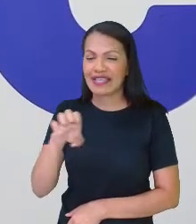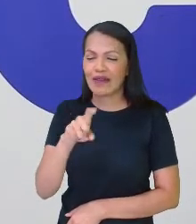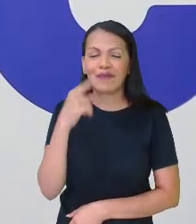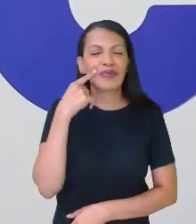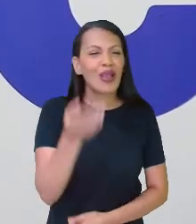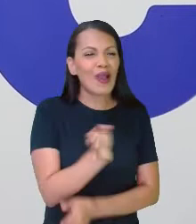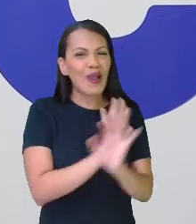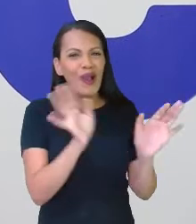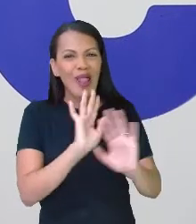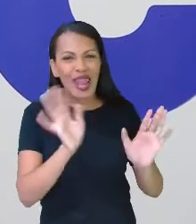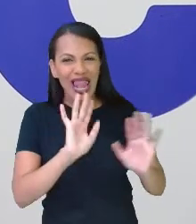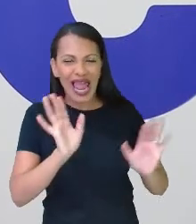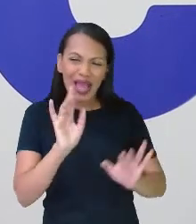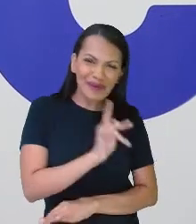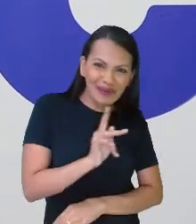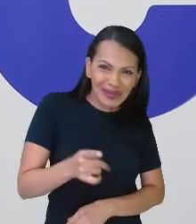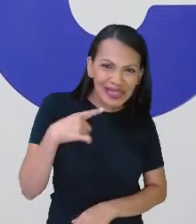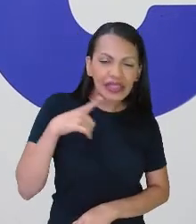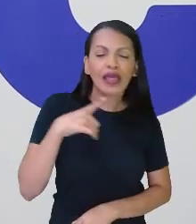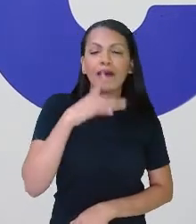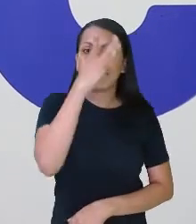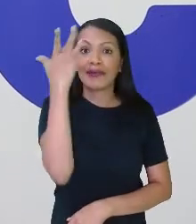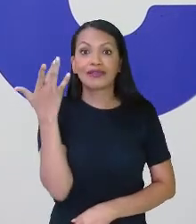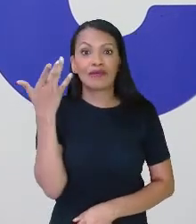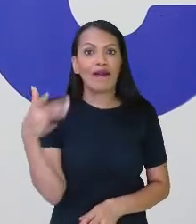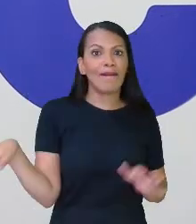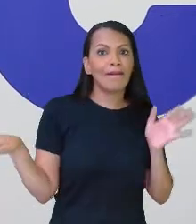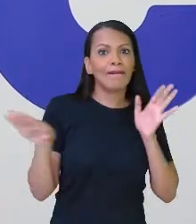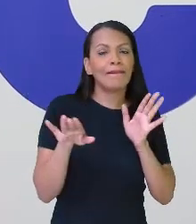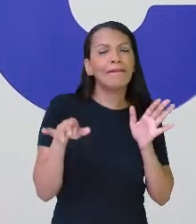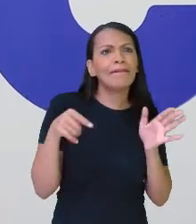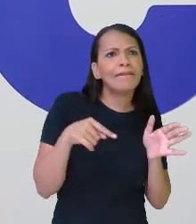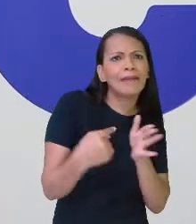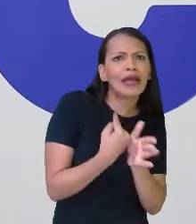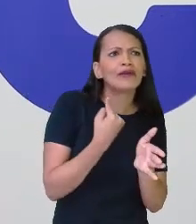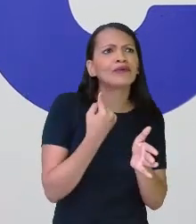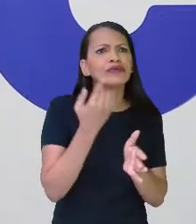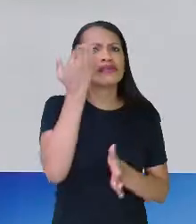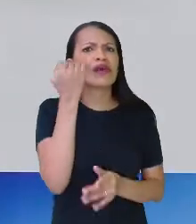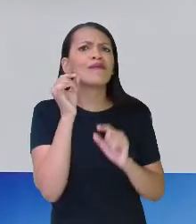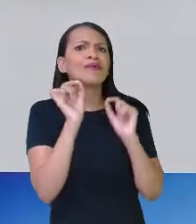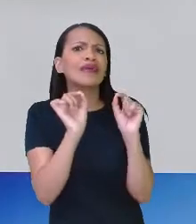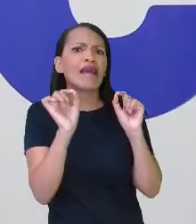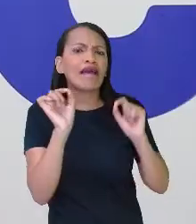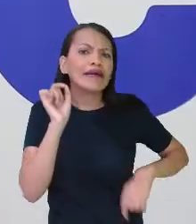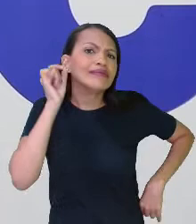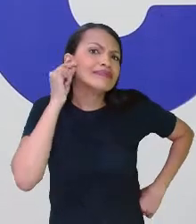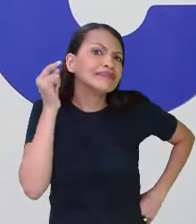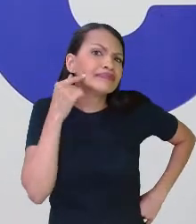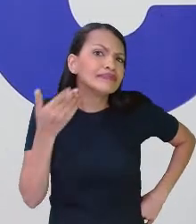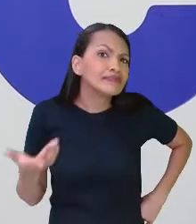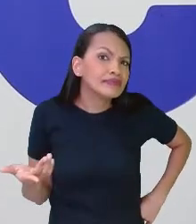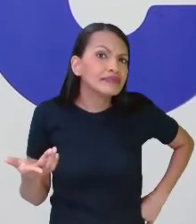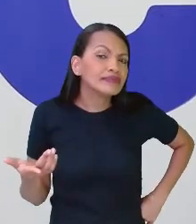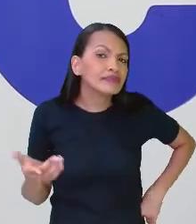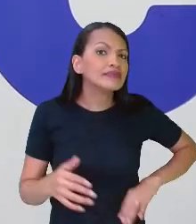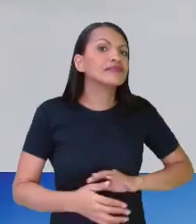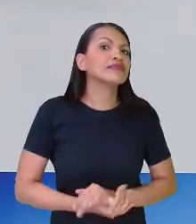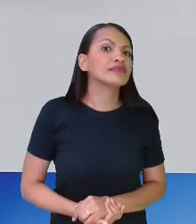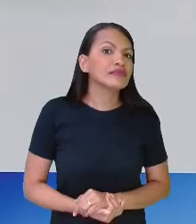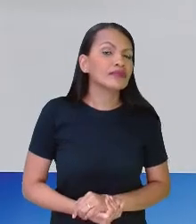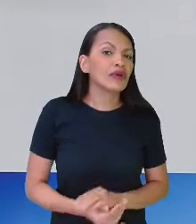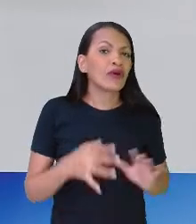muitas participações, inclusive pessoas perguntando, sabe sobre o que, professora? Hã? Adivinha? Sobre ele?